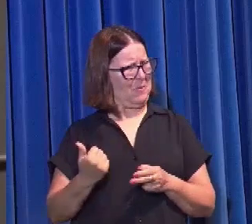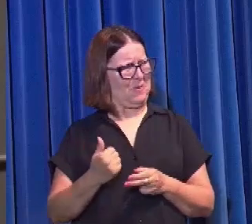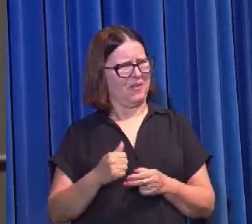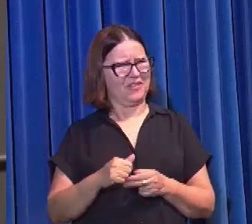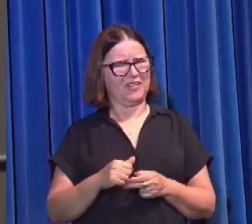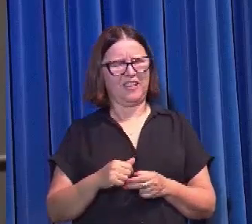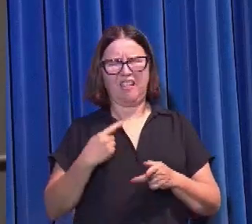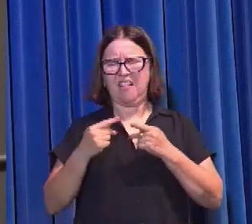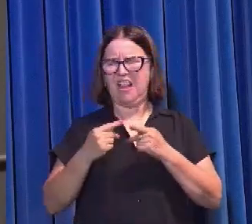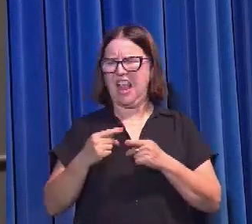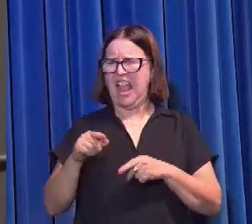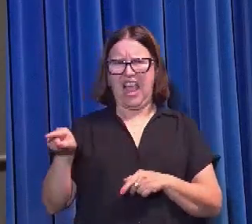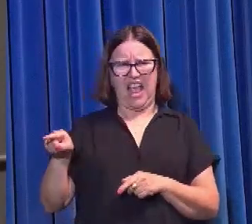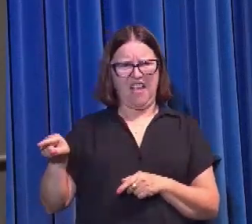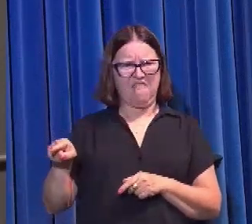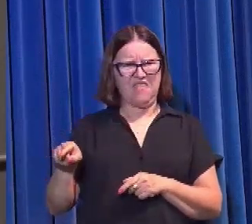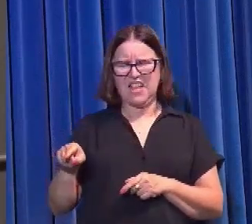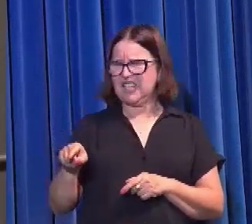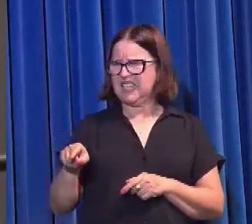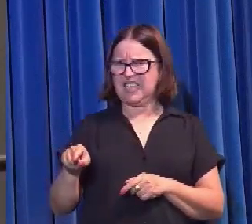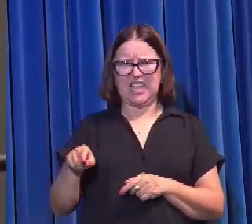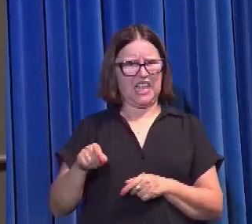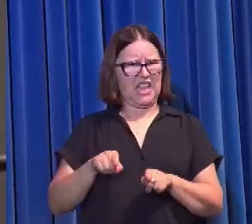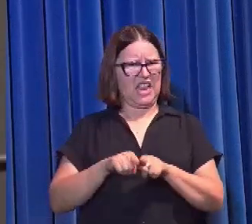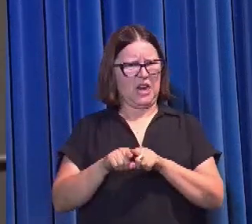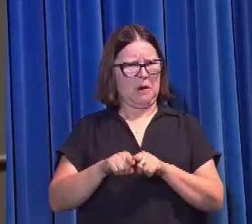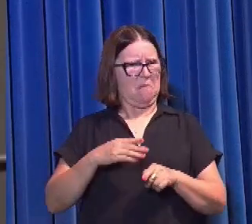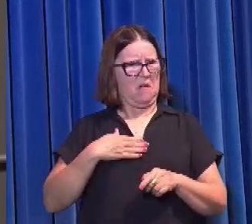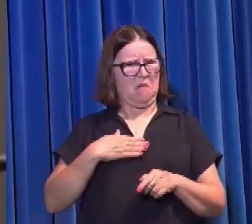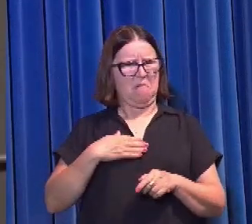Não importa o que ele pensa, a situação não mudou, ele continua sendo irmão.